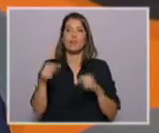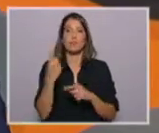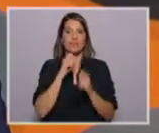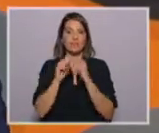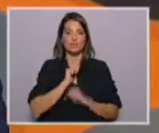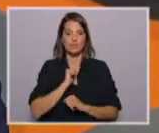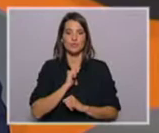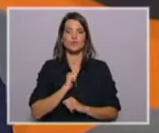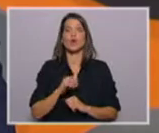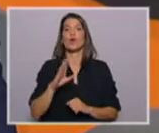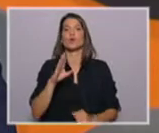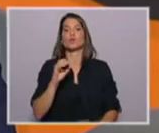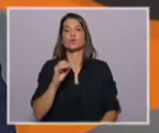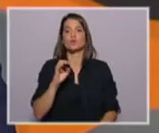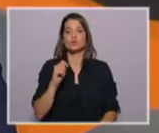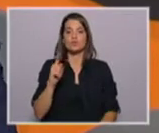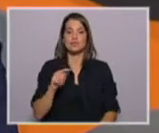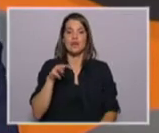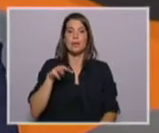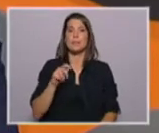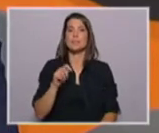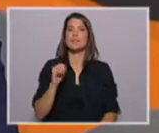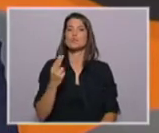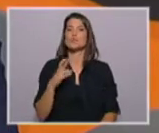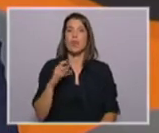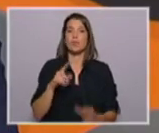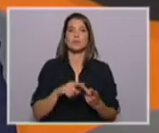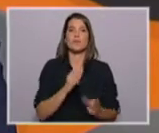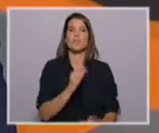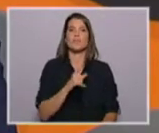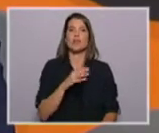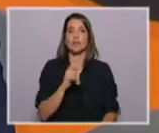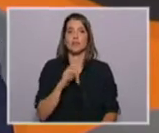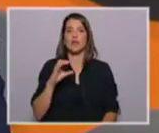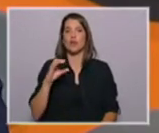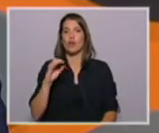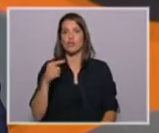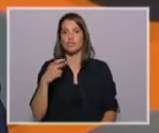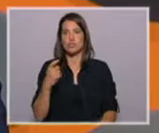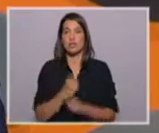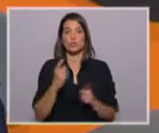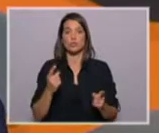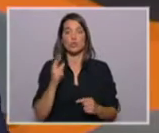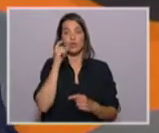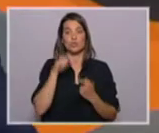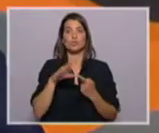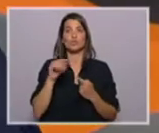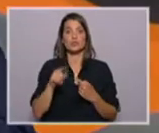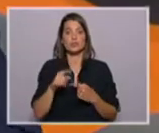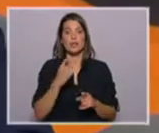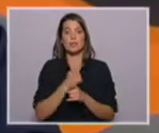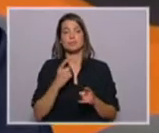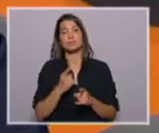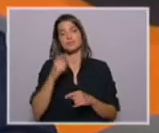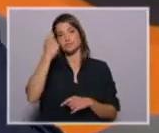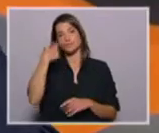com o José Mensurado e com o Luís Filipe Costa, porque o José Mensurado ficará tanto para a história quanto os 50